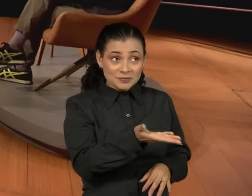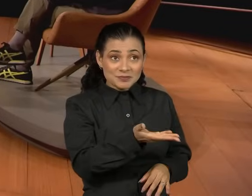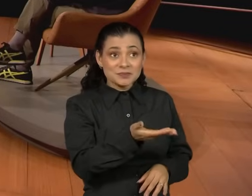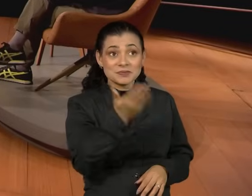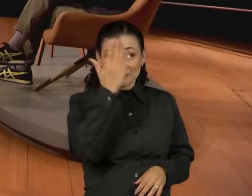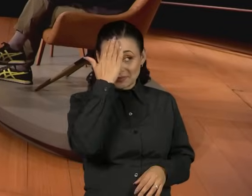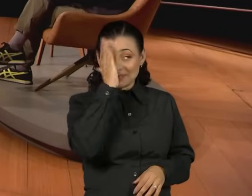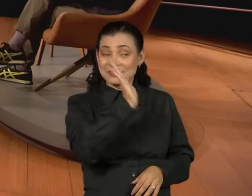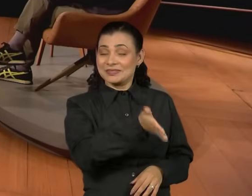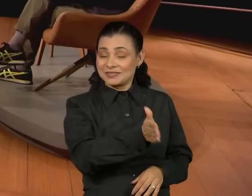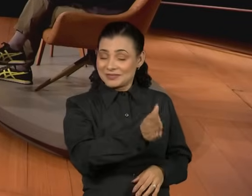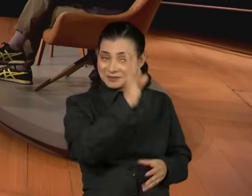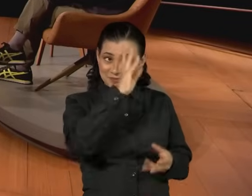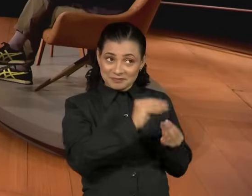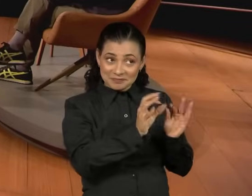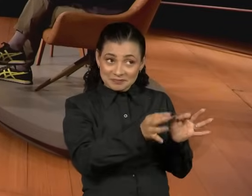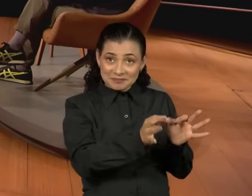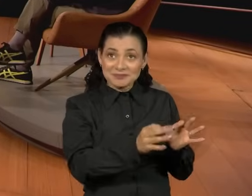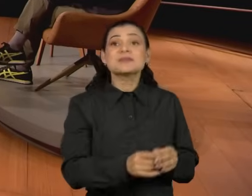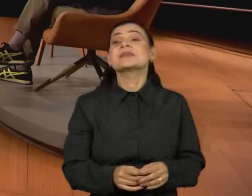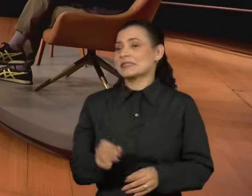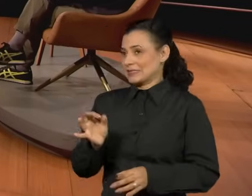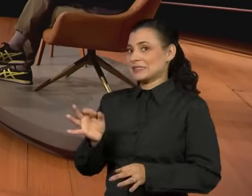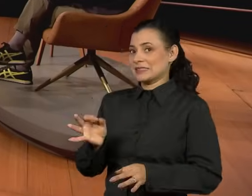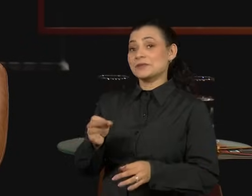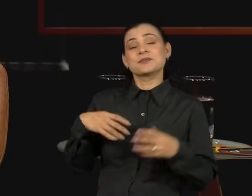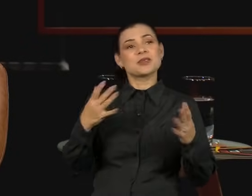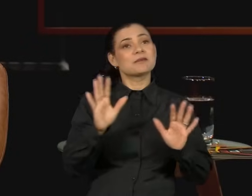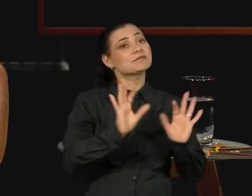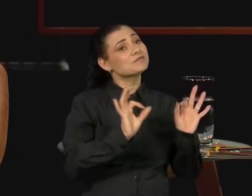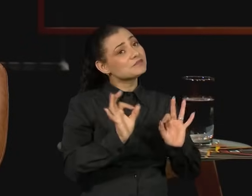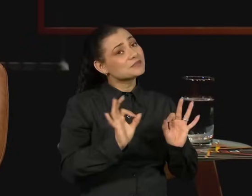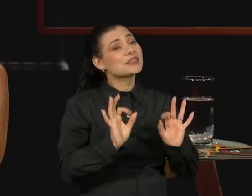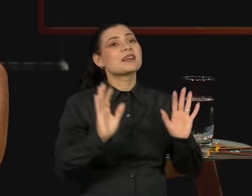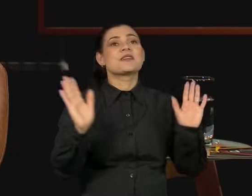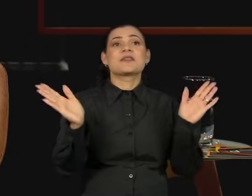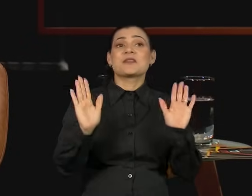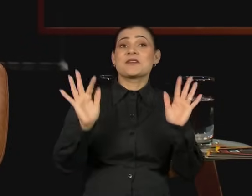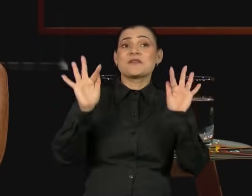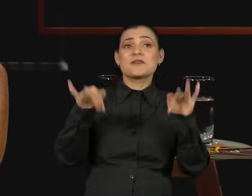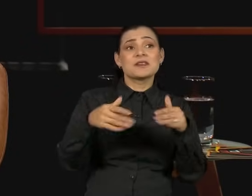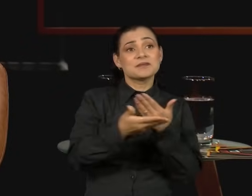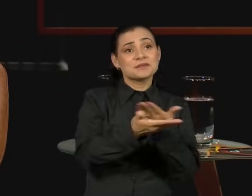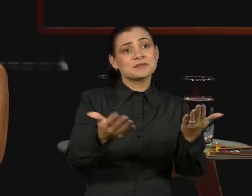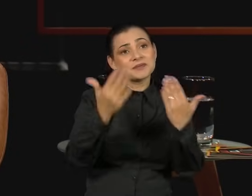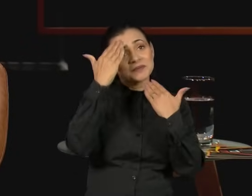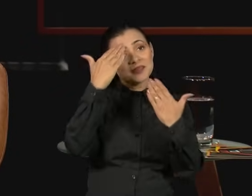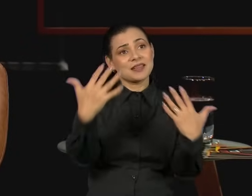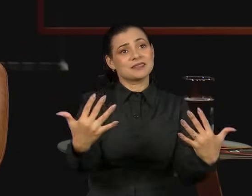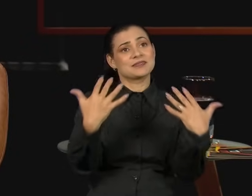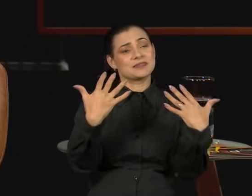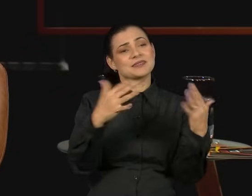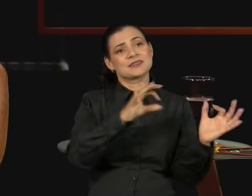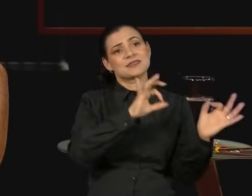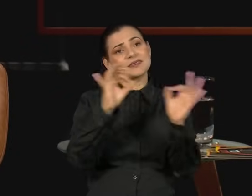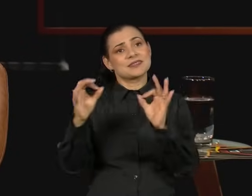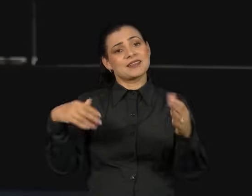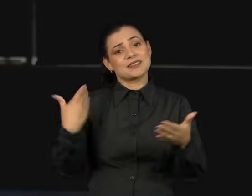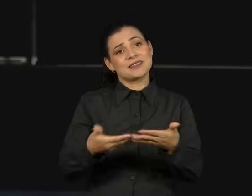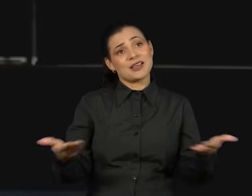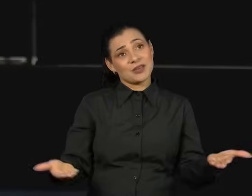sabendo. É isso mesmo? Nós vamos já nos despedindo do público. Muito obrigado por ter acompanhado o nosso programa até